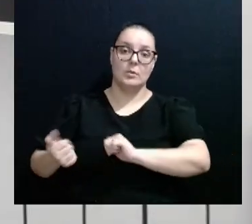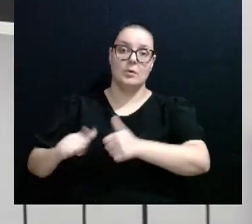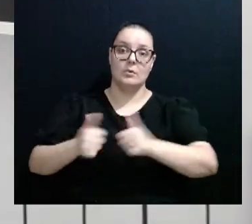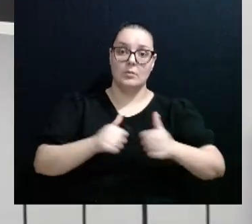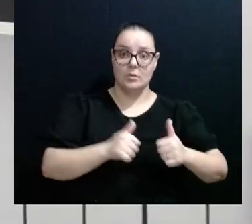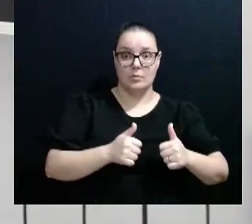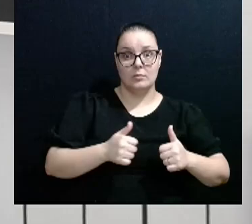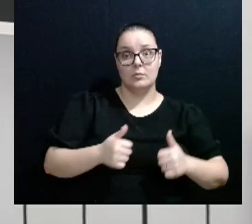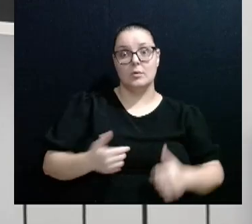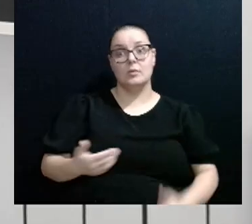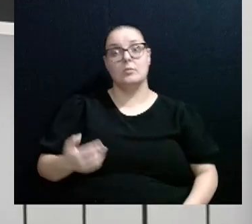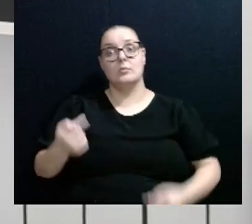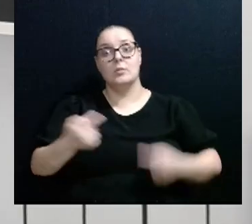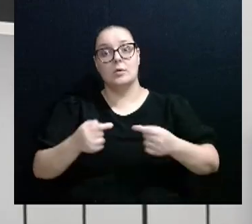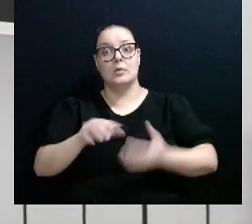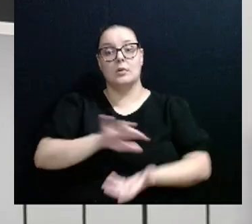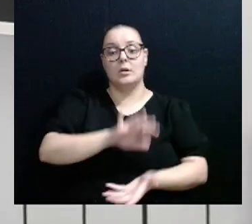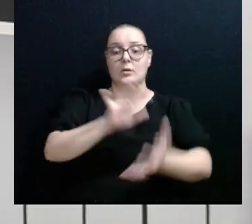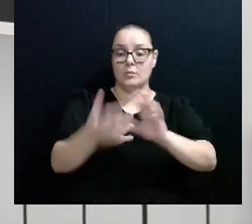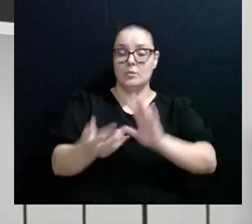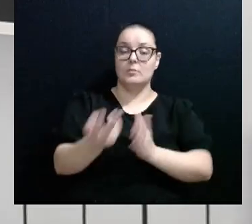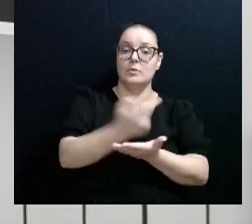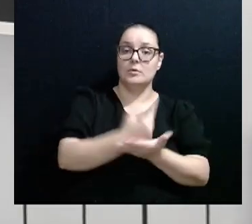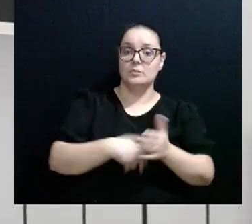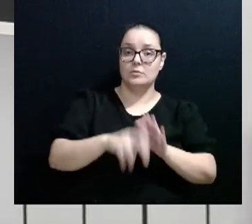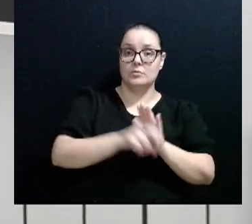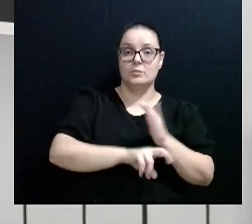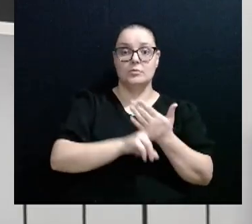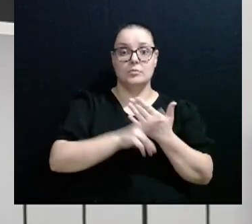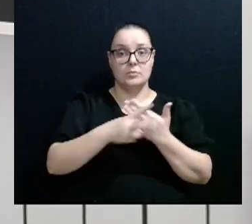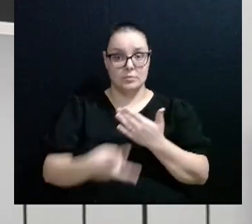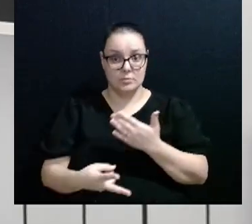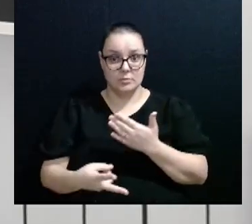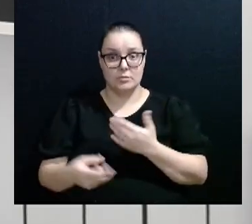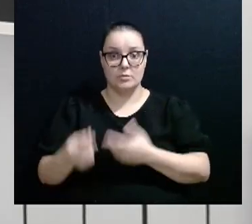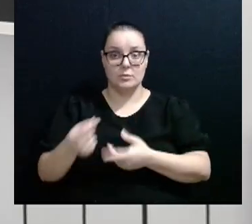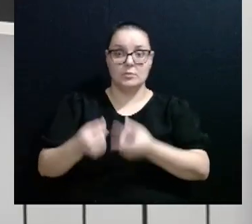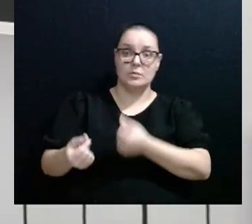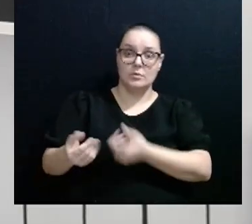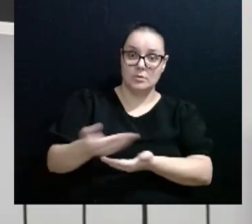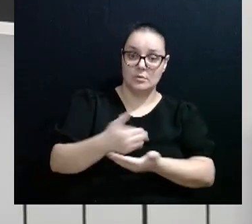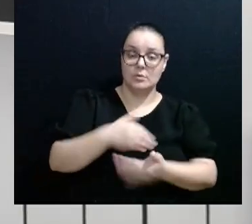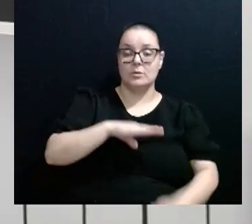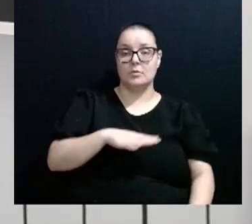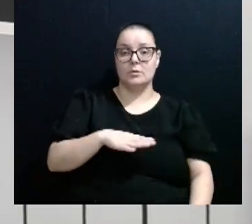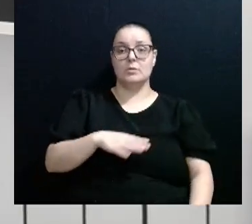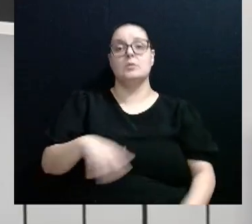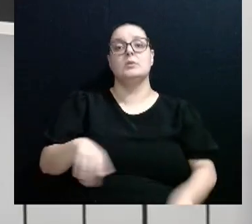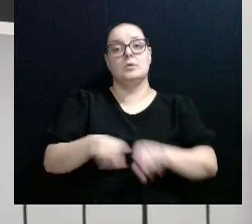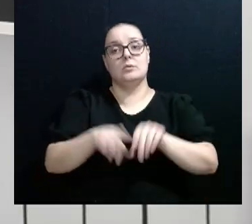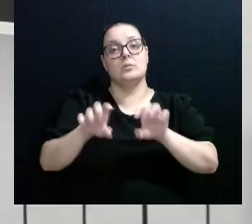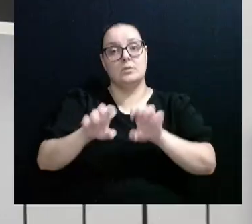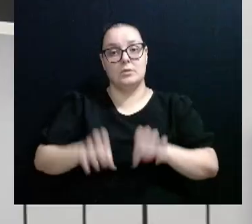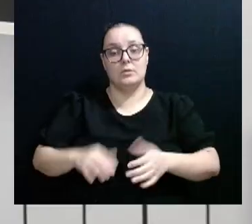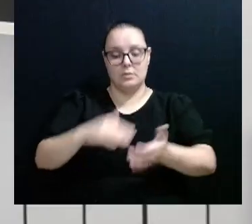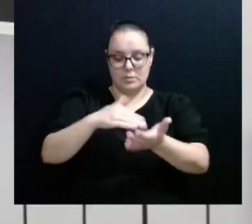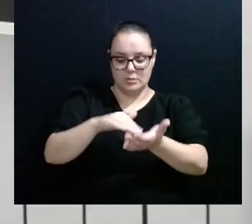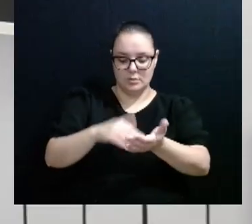reforma tributária, os impactos na Receita Municipal e na estrutura da Secretaria de